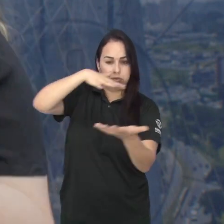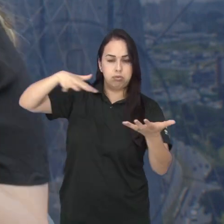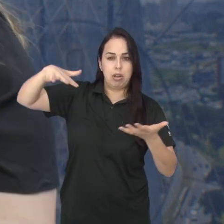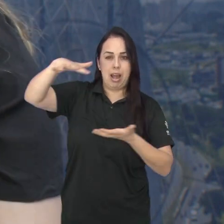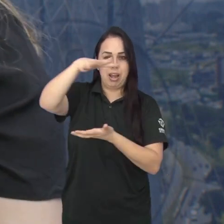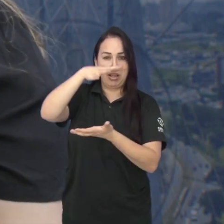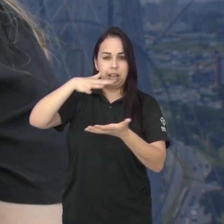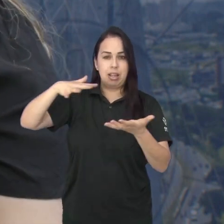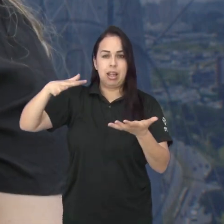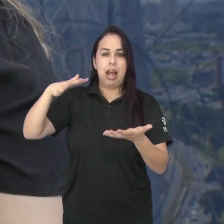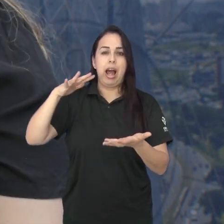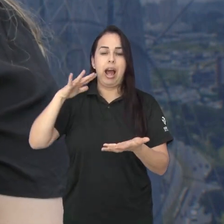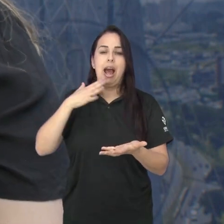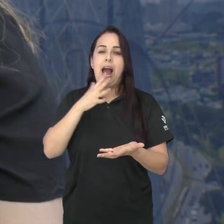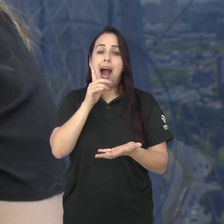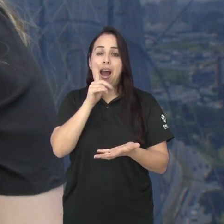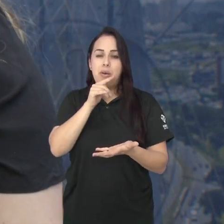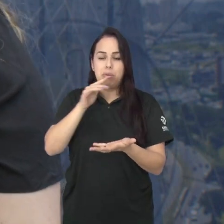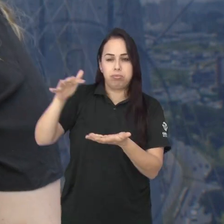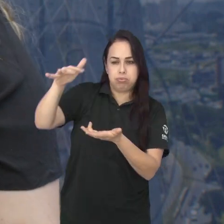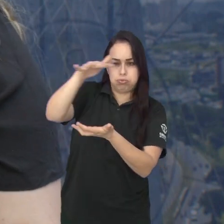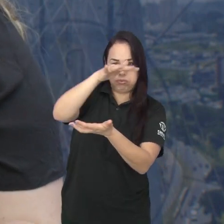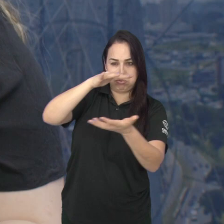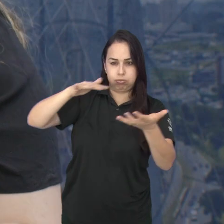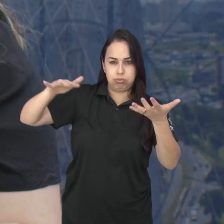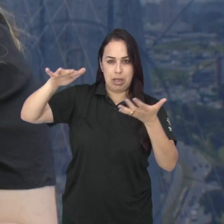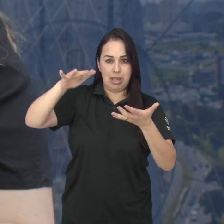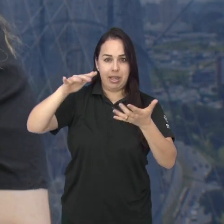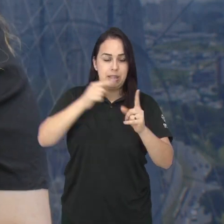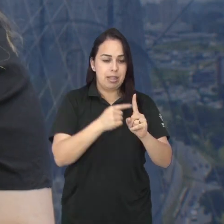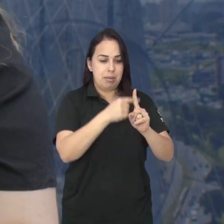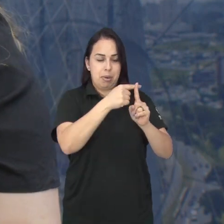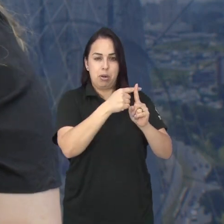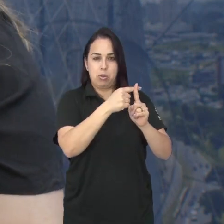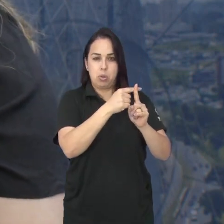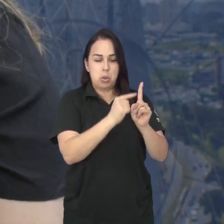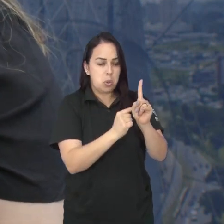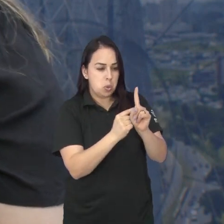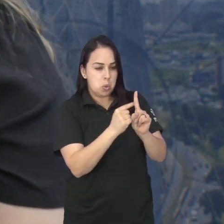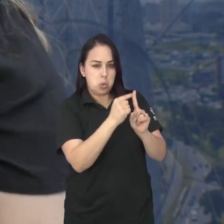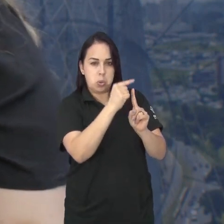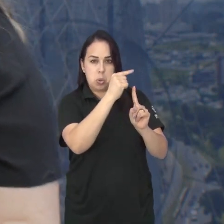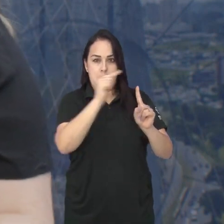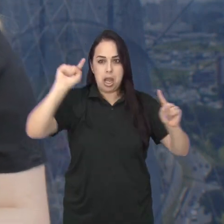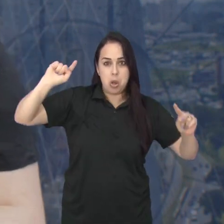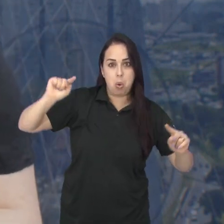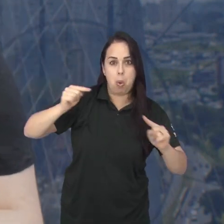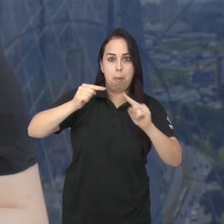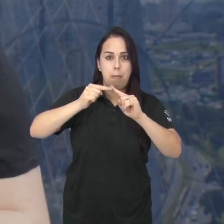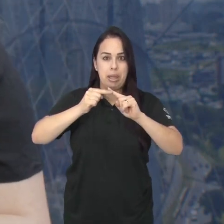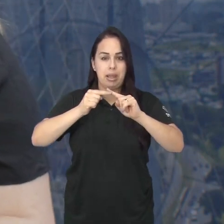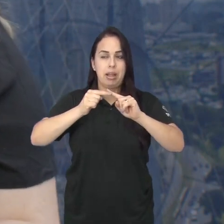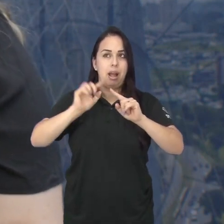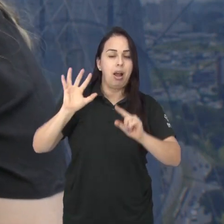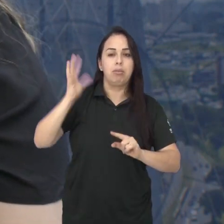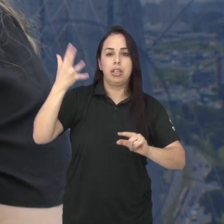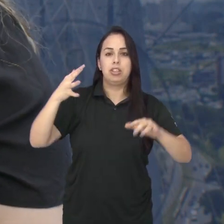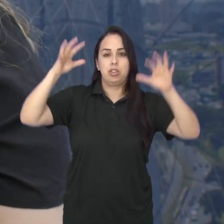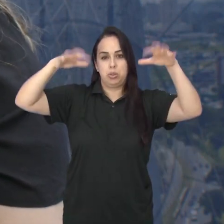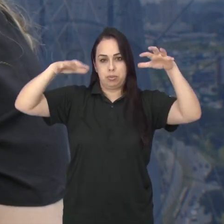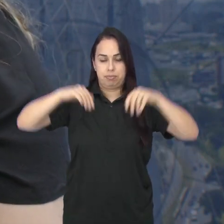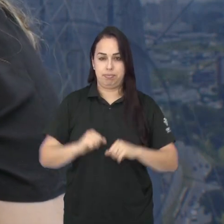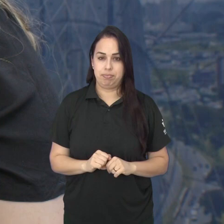e as temperaturas são elevadas, o que é um casamento perfeito para a formação de células de chuva. Então, o que